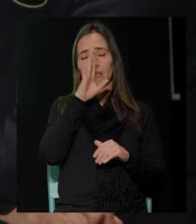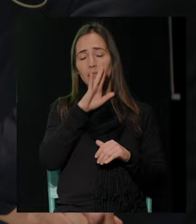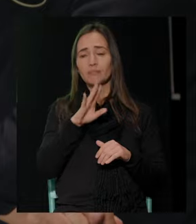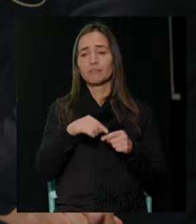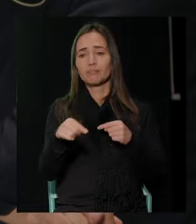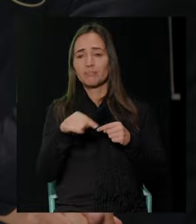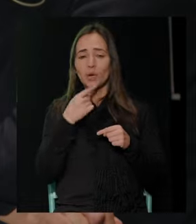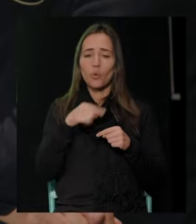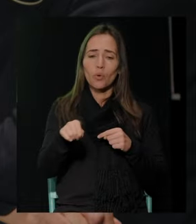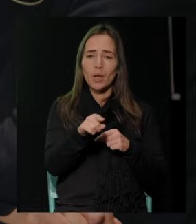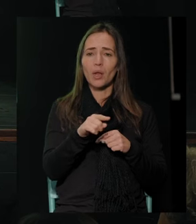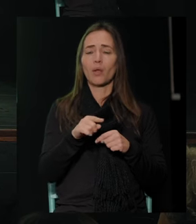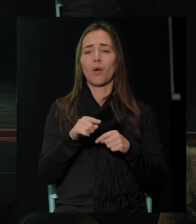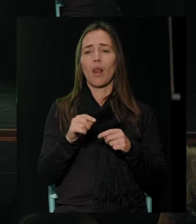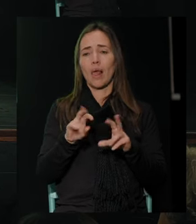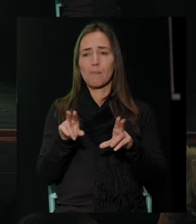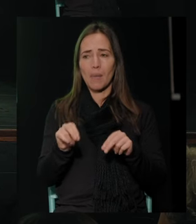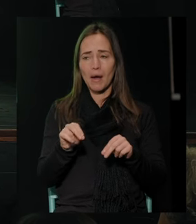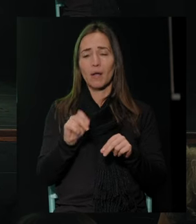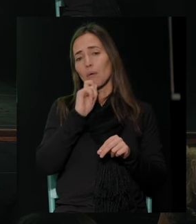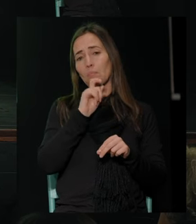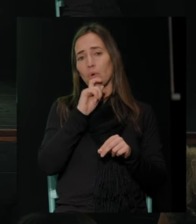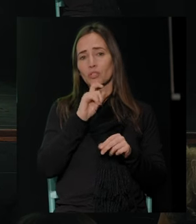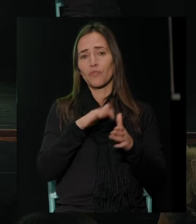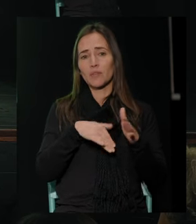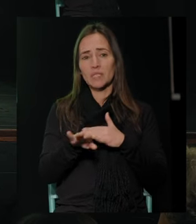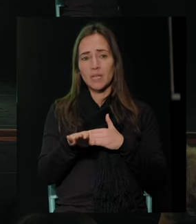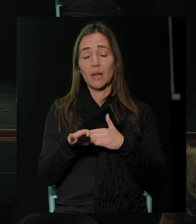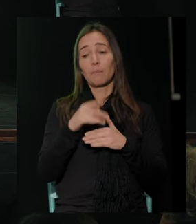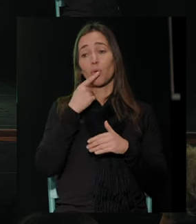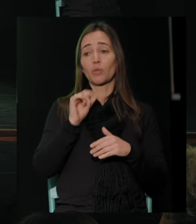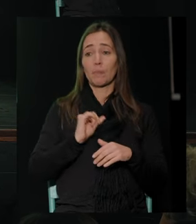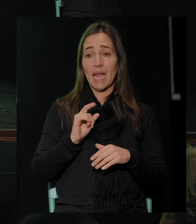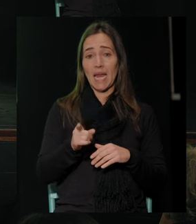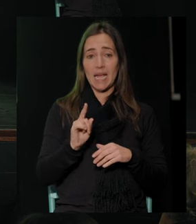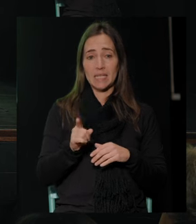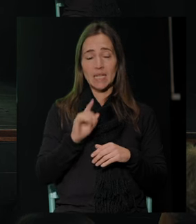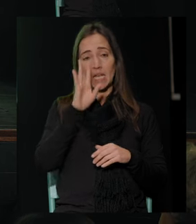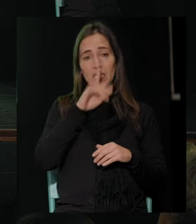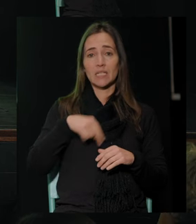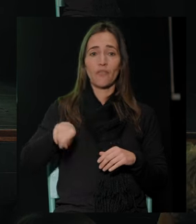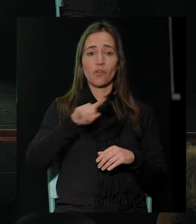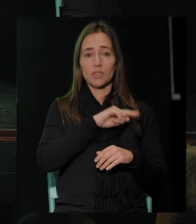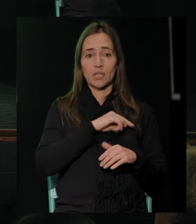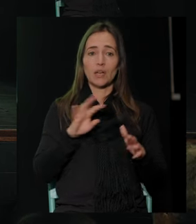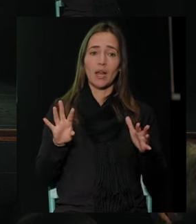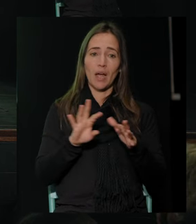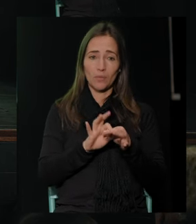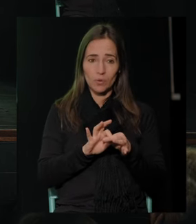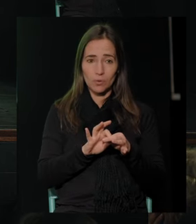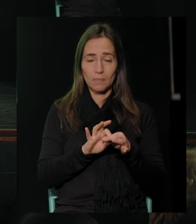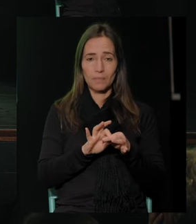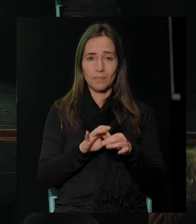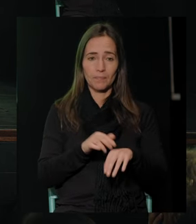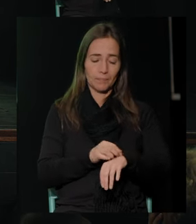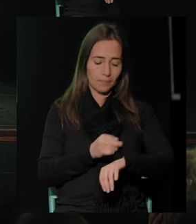rio para limpar, também Exatamente. podes fazer. Eu Sim, acho que. essa até era a minha pergunta. Era se vocês Ok. estavam ligadas, ou se vocês estão ligados a